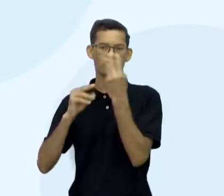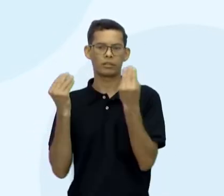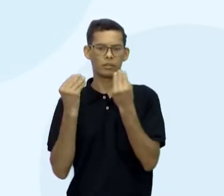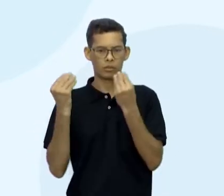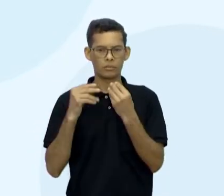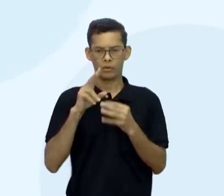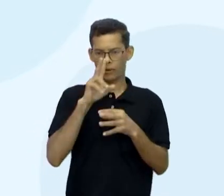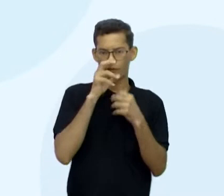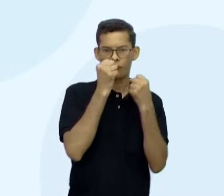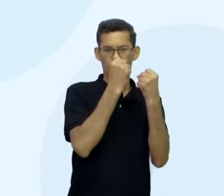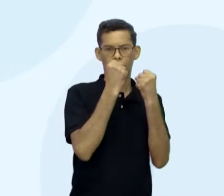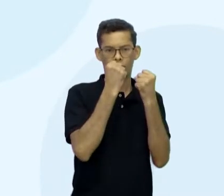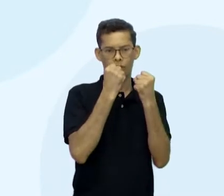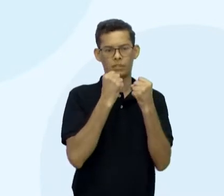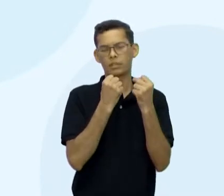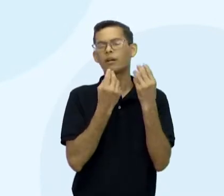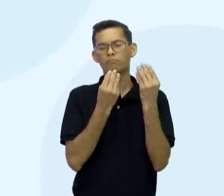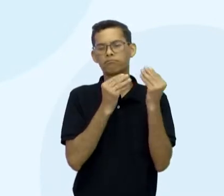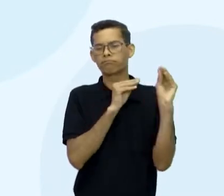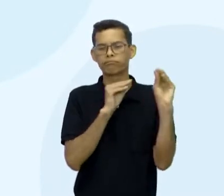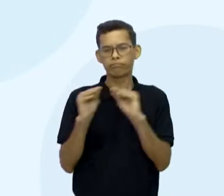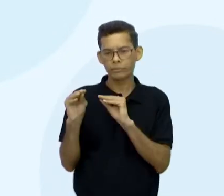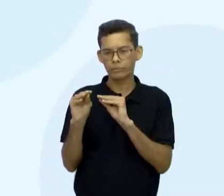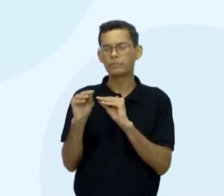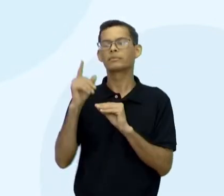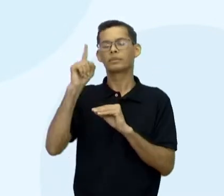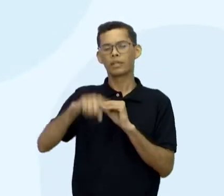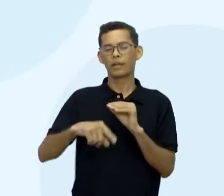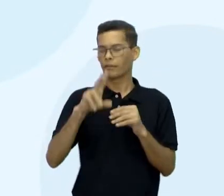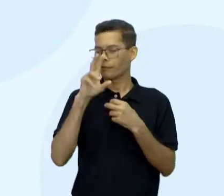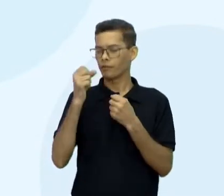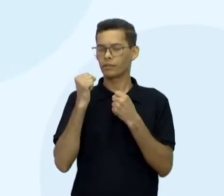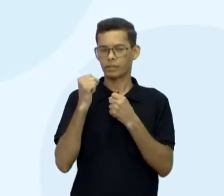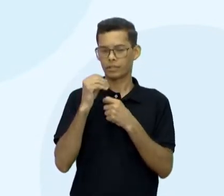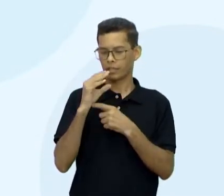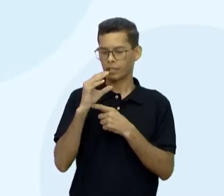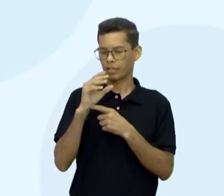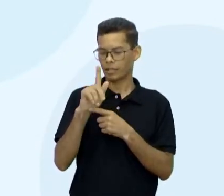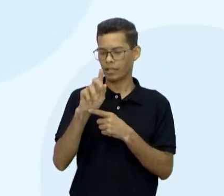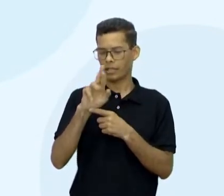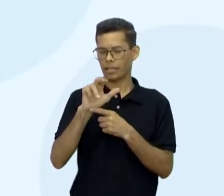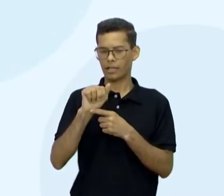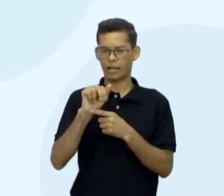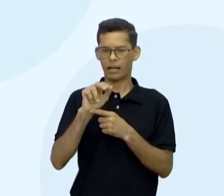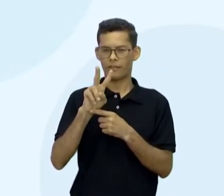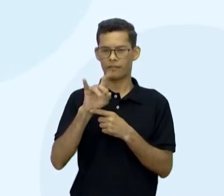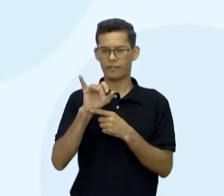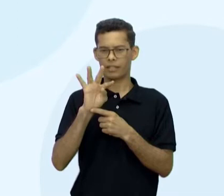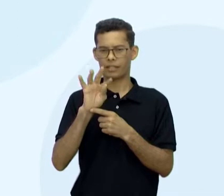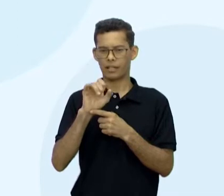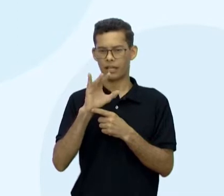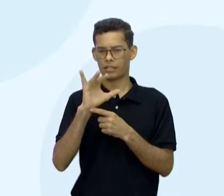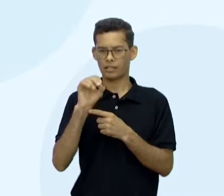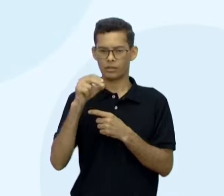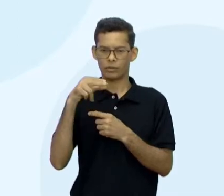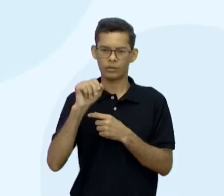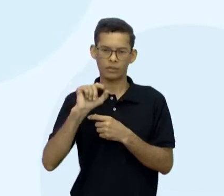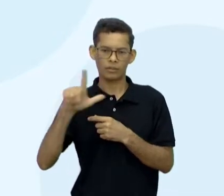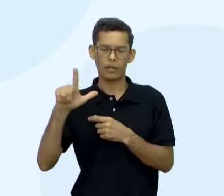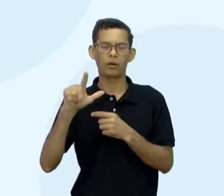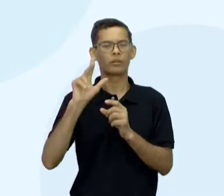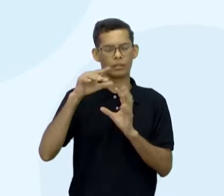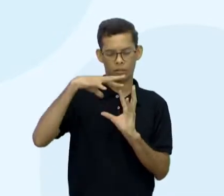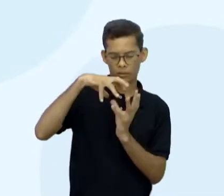centrípeta, no caso, igualando com a força gravitacional, e cheguei nesse mesmo resultado aqui que o Kepler chegou no ponto de